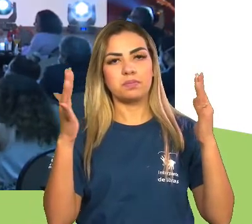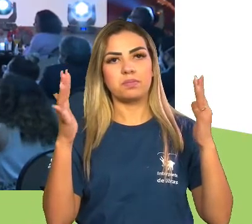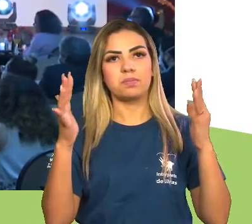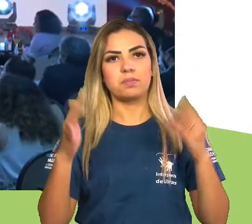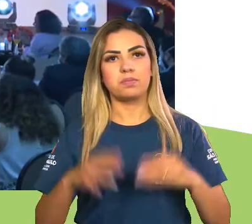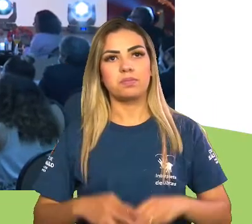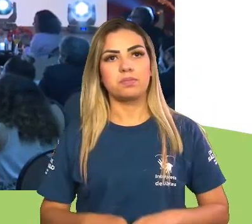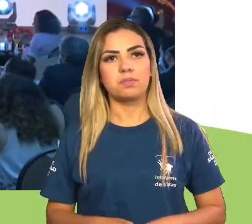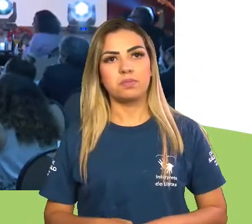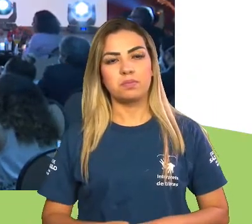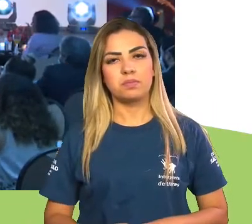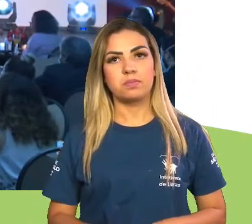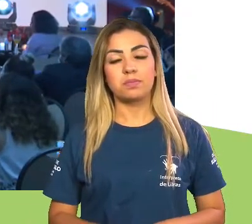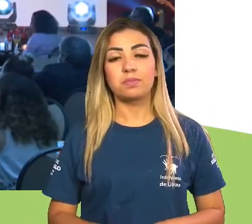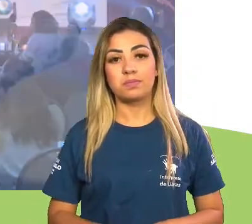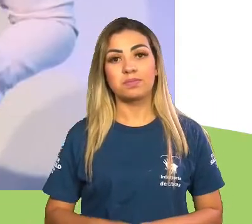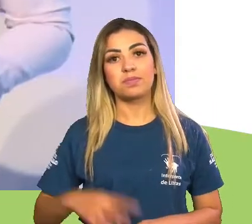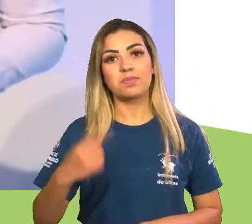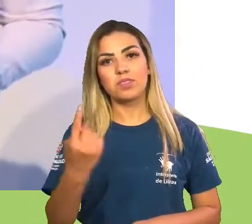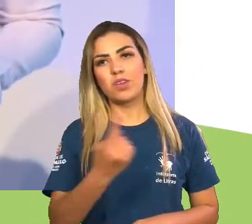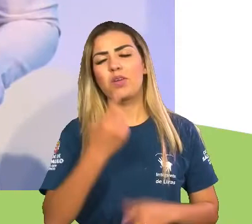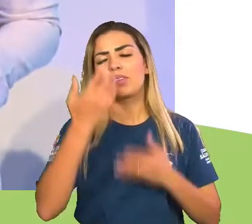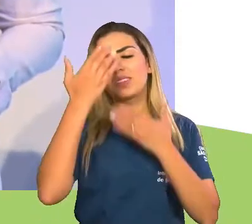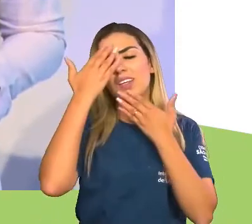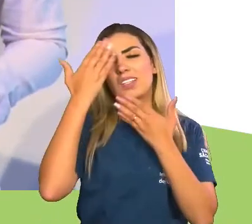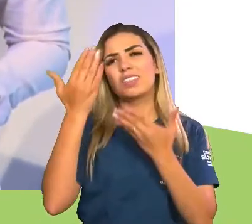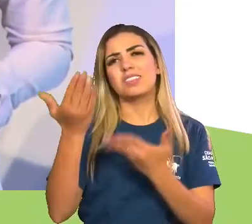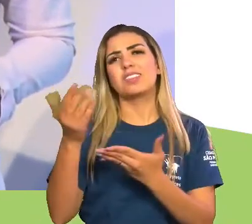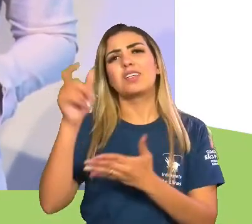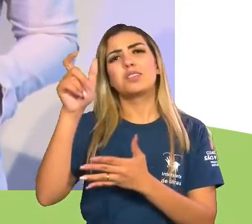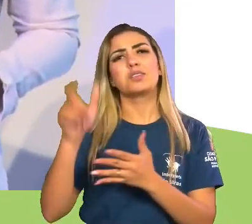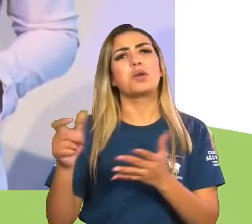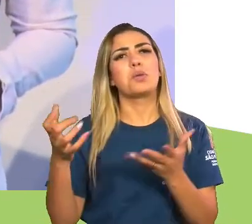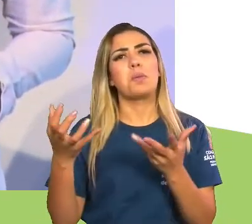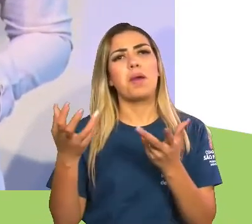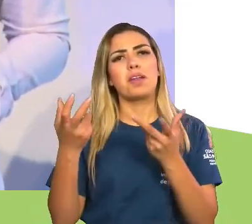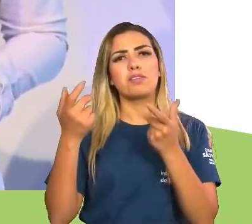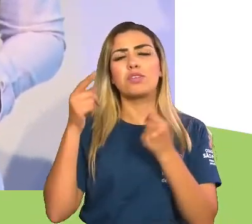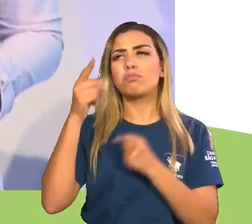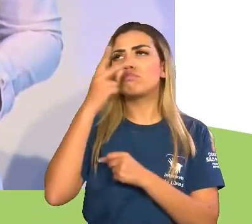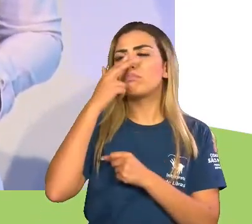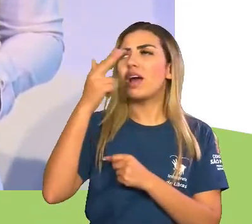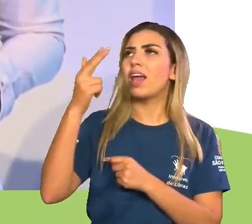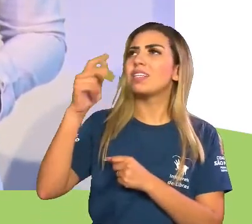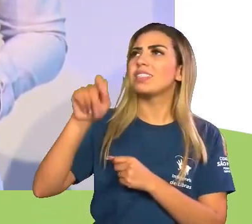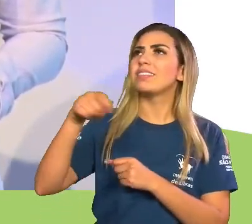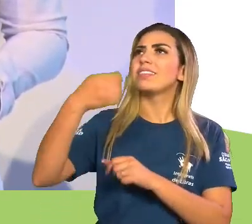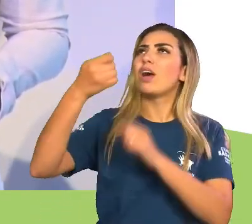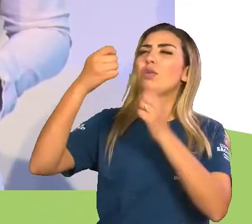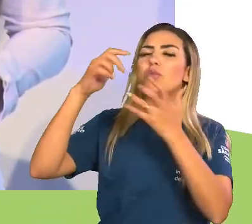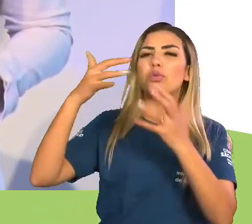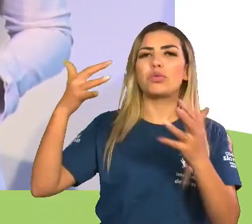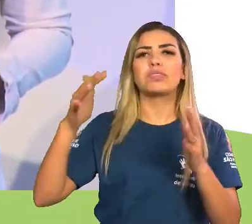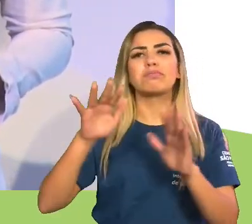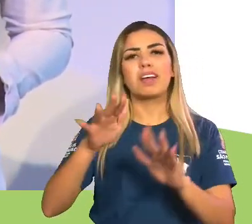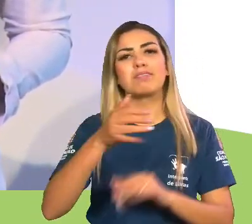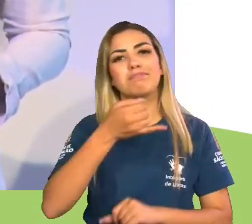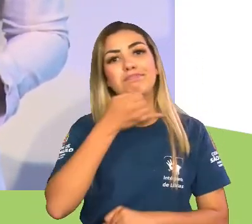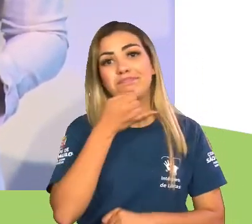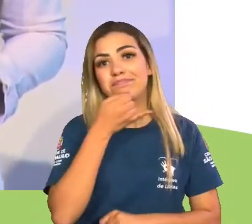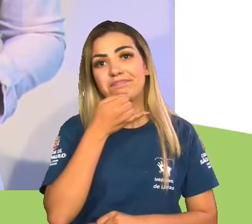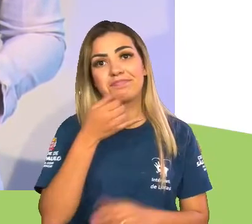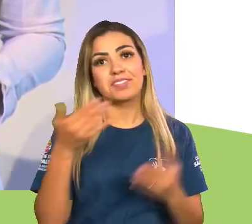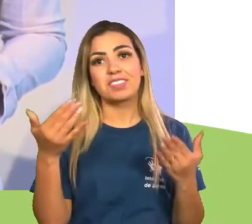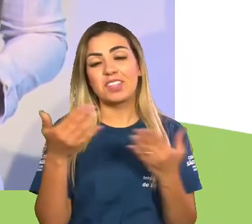Carlinhos, nós que agradecemos essa pessoa incrível e iluminada que você é. Mas eu sinto informar, pessoal, a gente já está